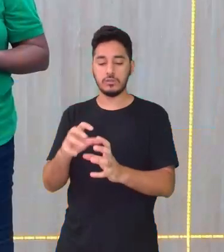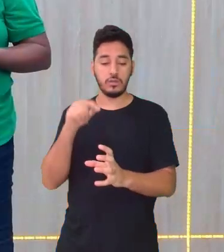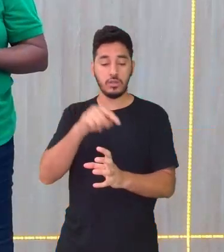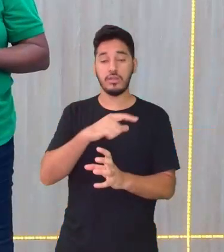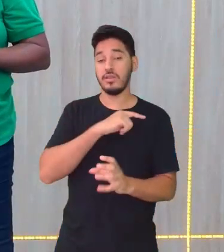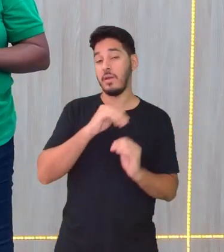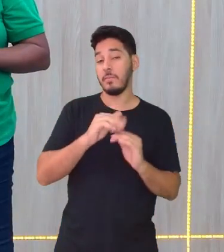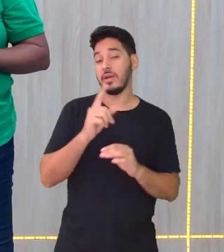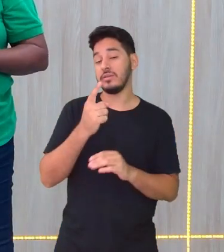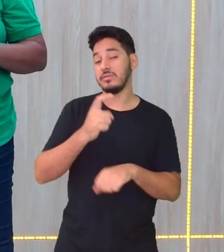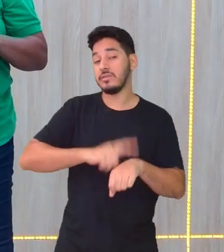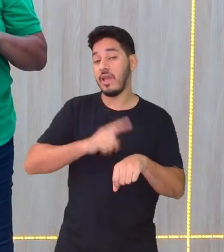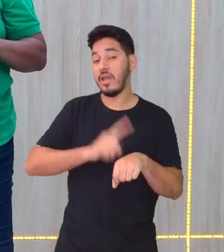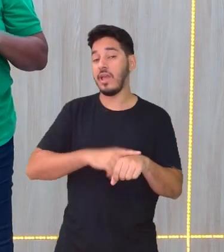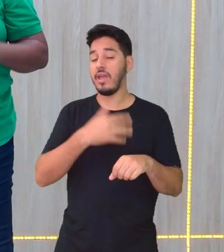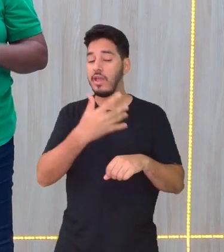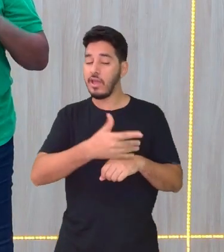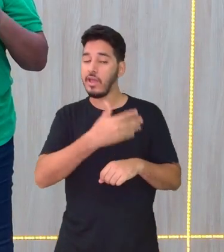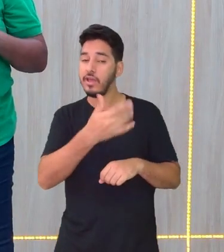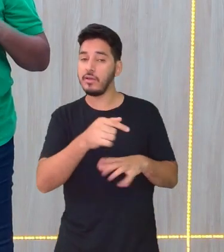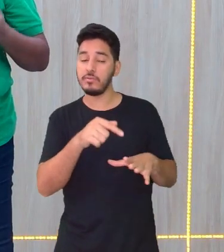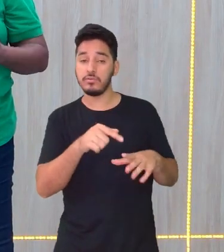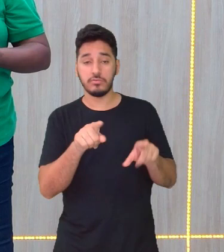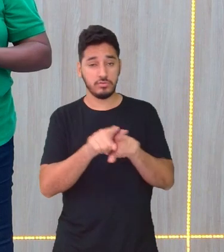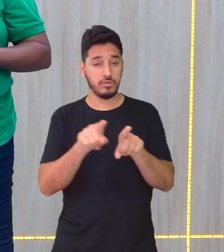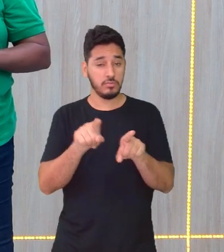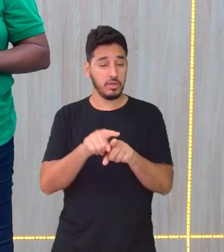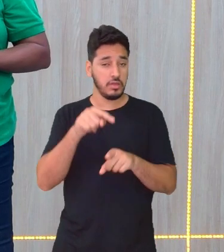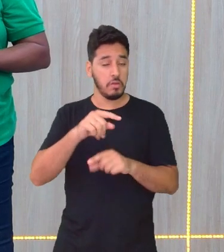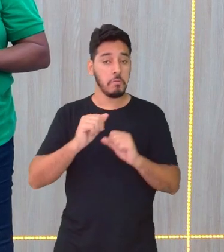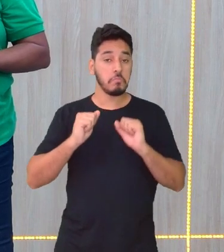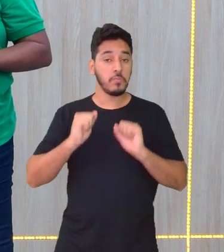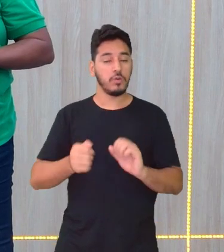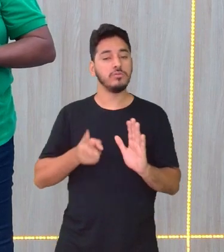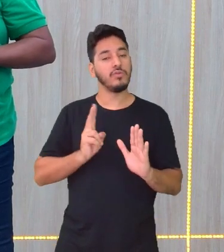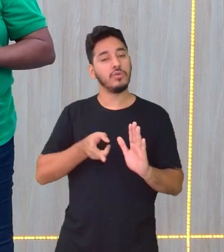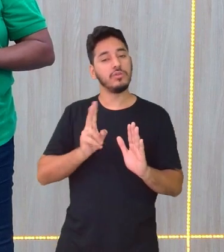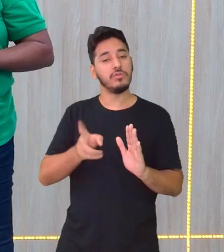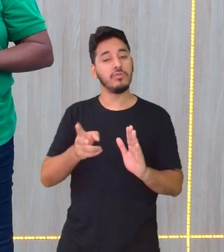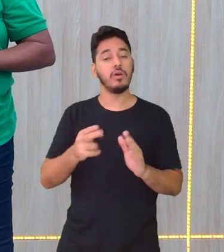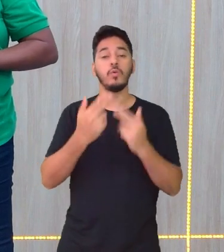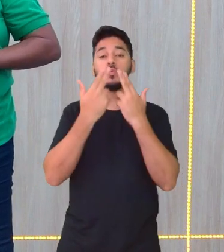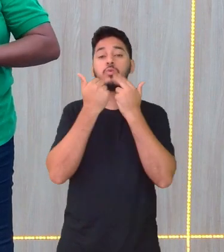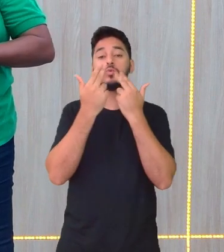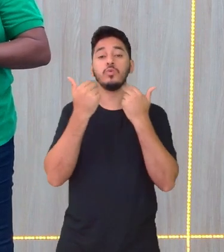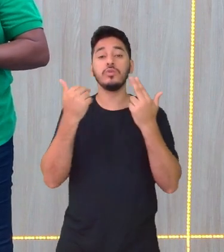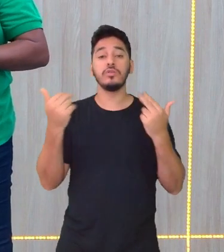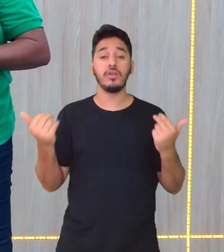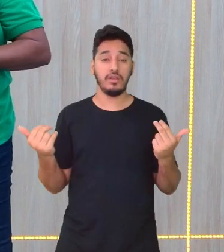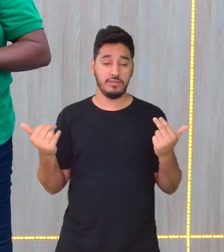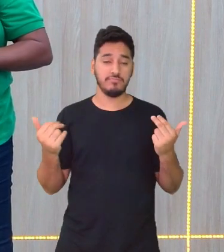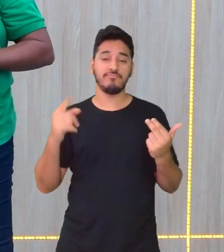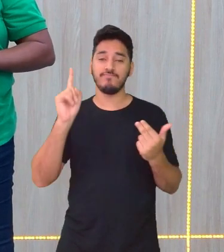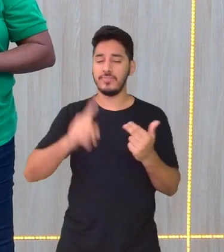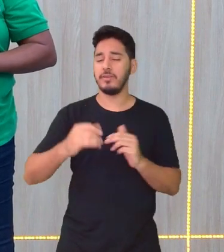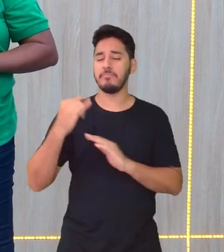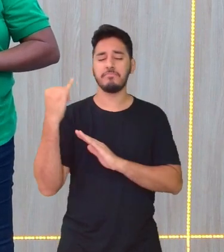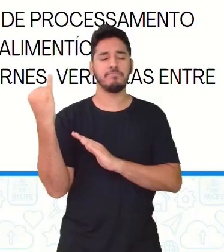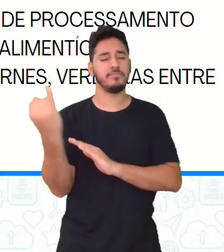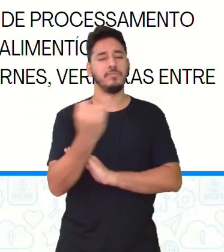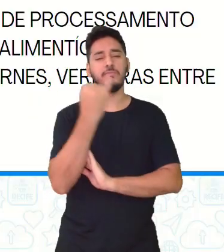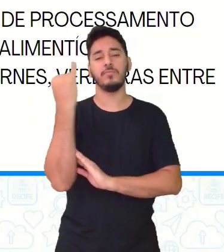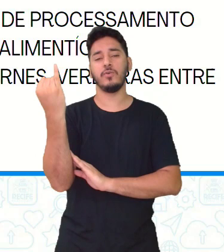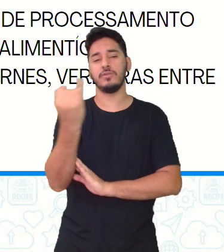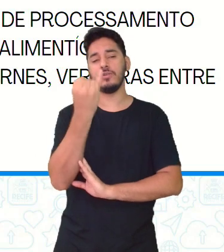tenham maior durabilidade e que, além disso tudo, eles possam manter os nutrientes que são